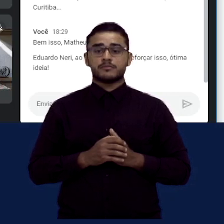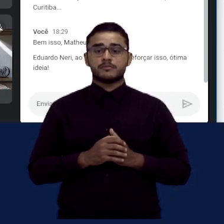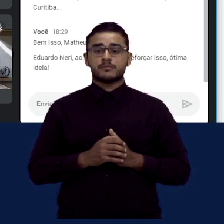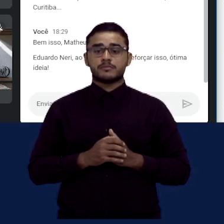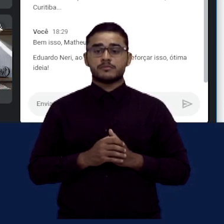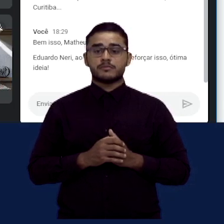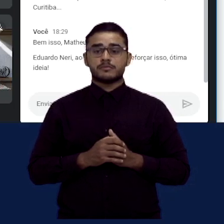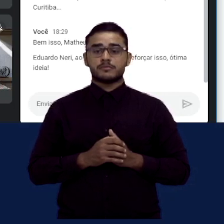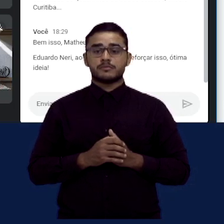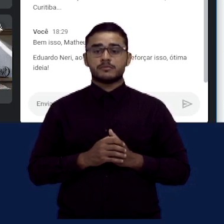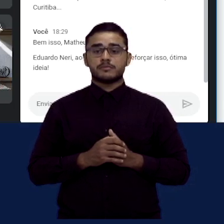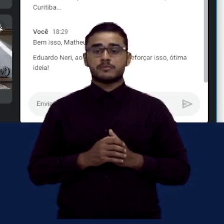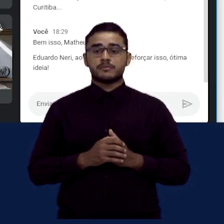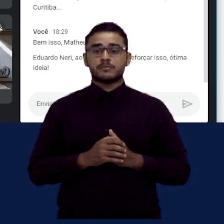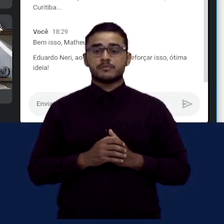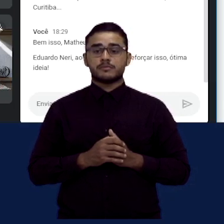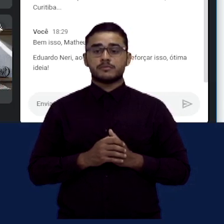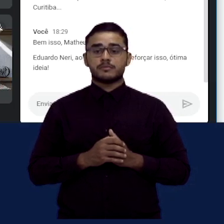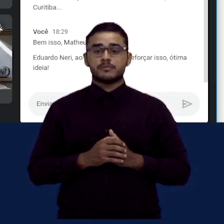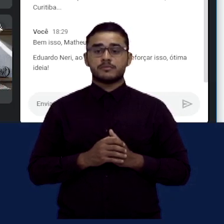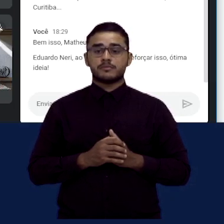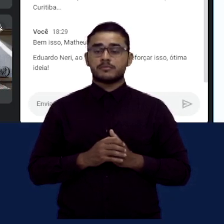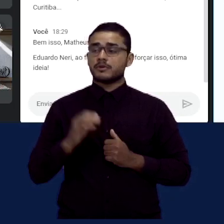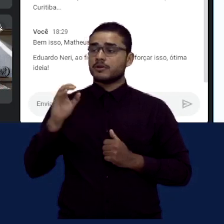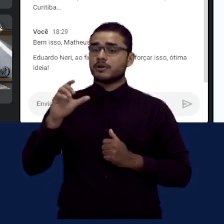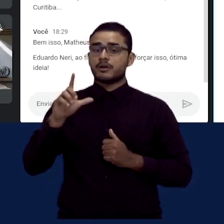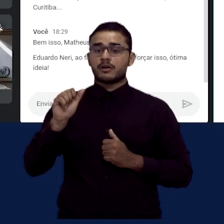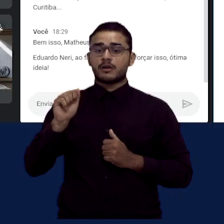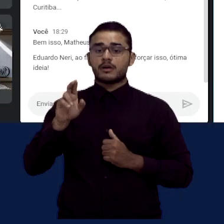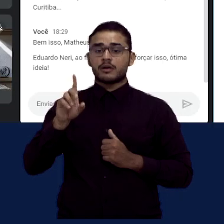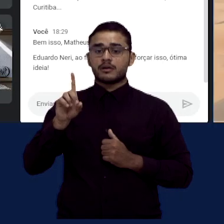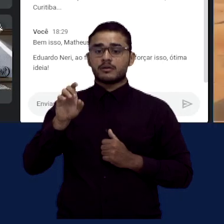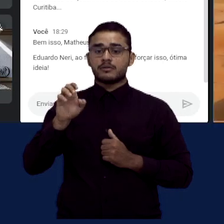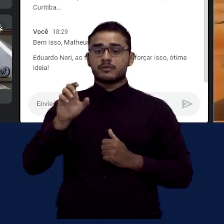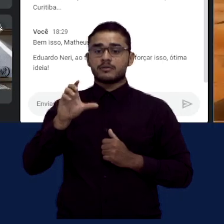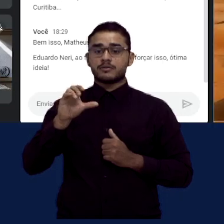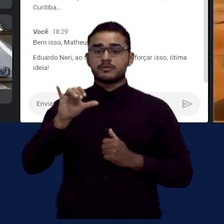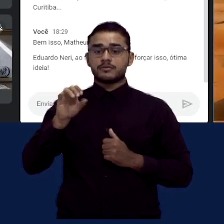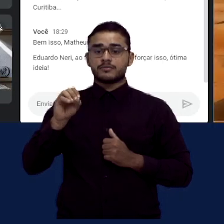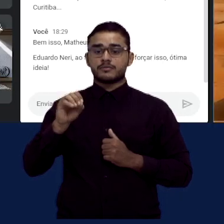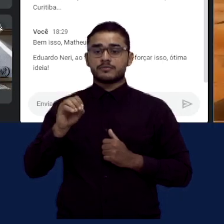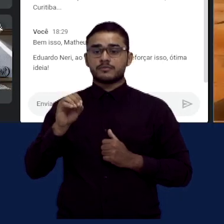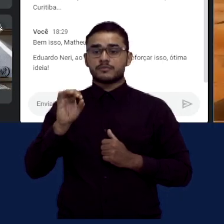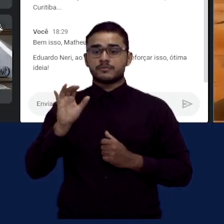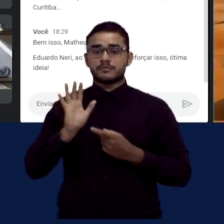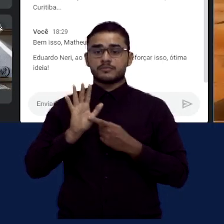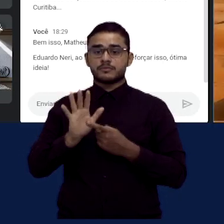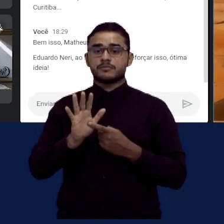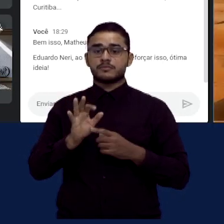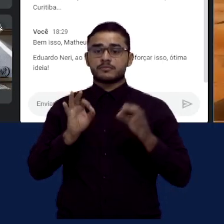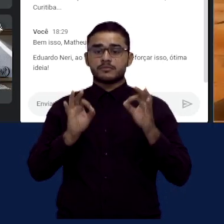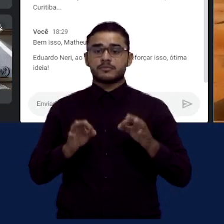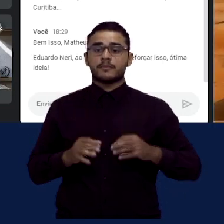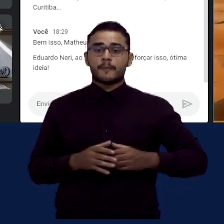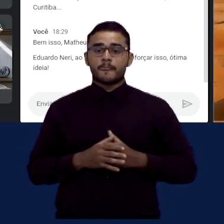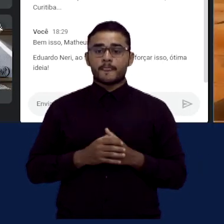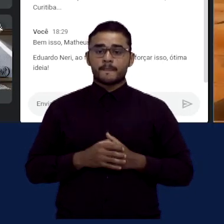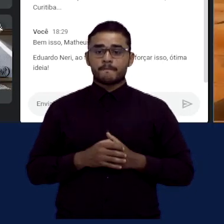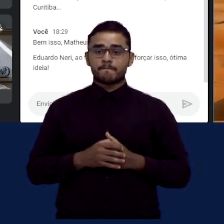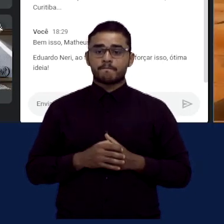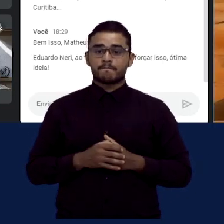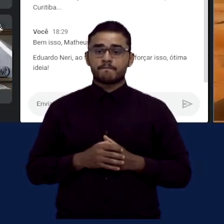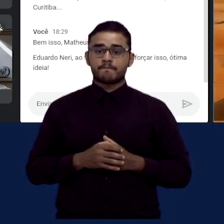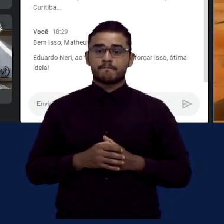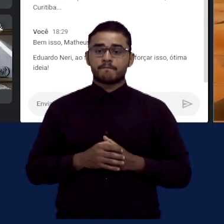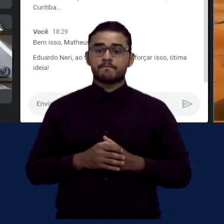Agora eu não lembro o primeiro nome dela, mas ela é Claudel. Se tu puder depois dar uma olhada, sabe, para mim, só para eu poder ter a certeza, não sei o que